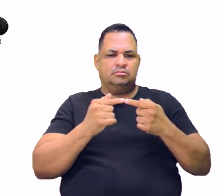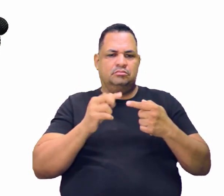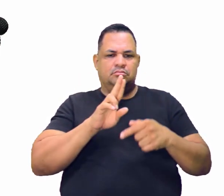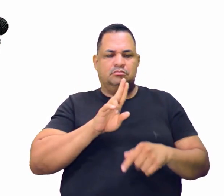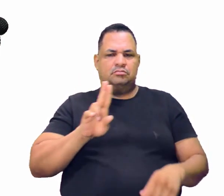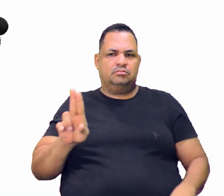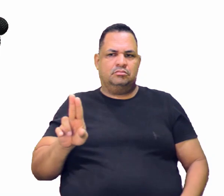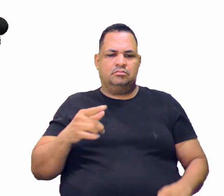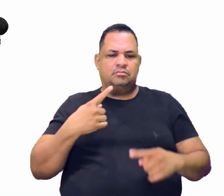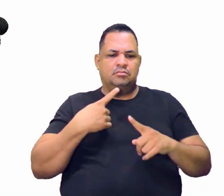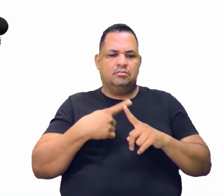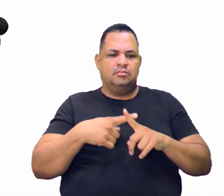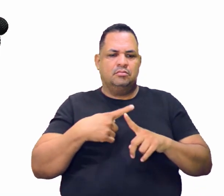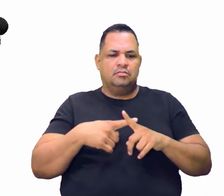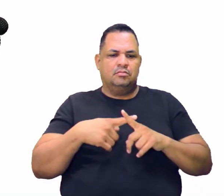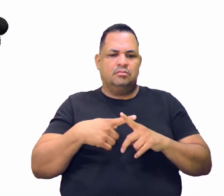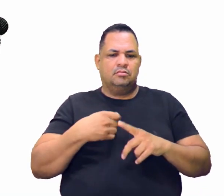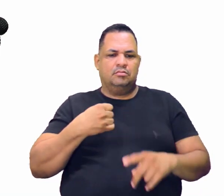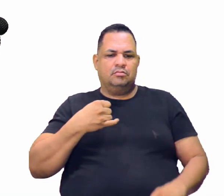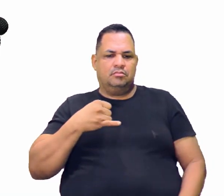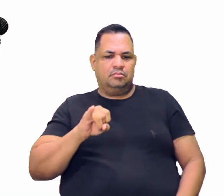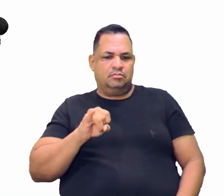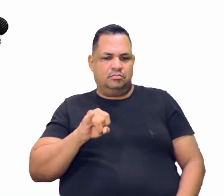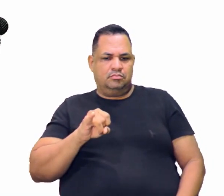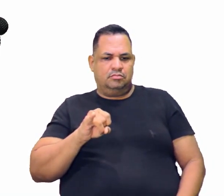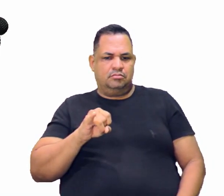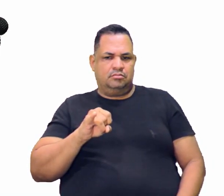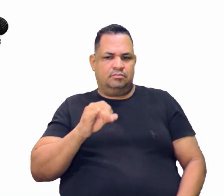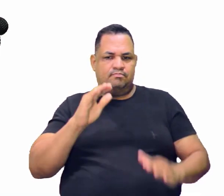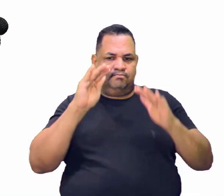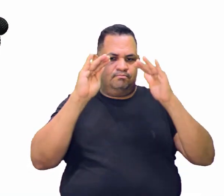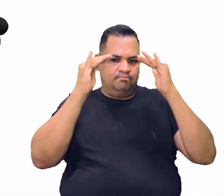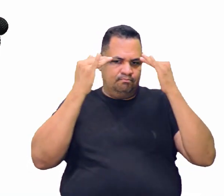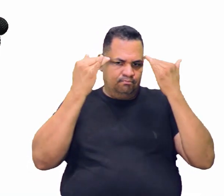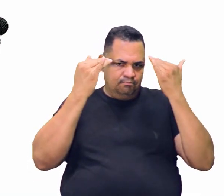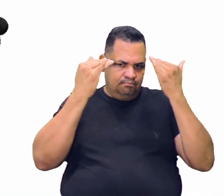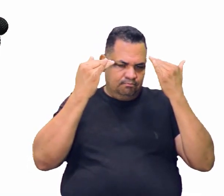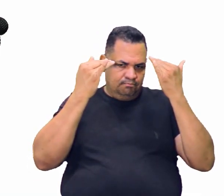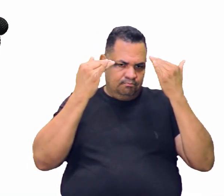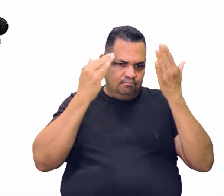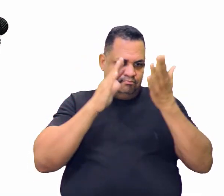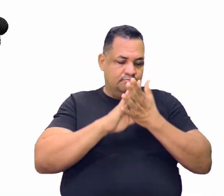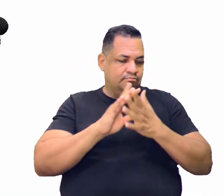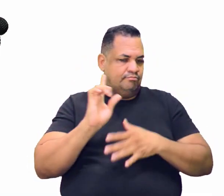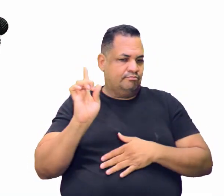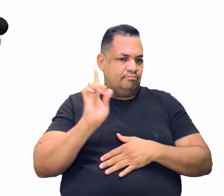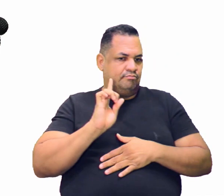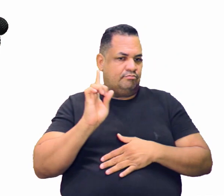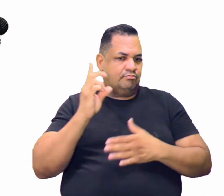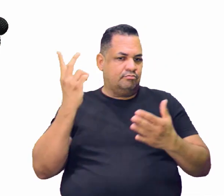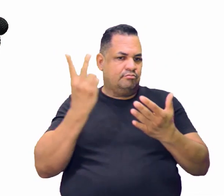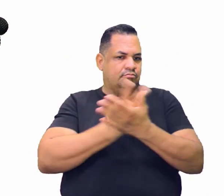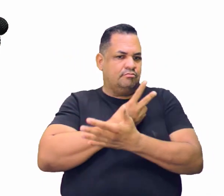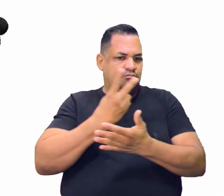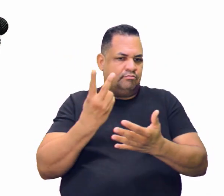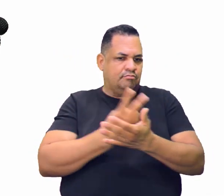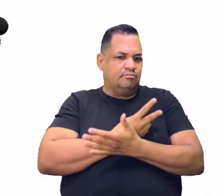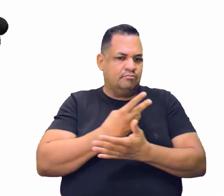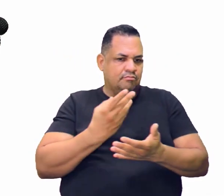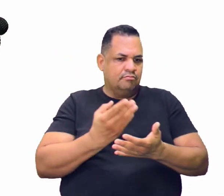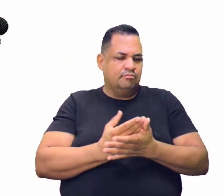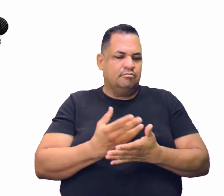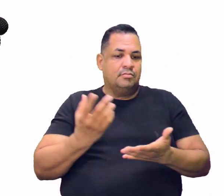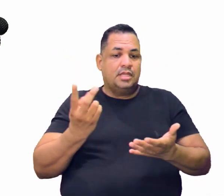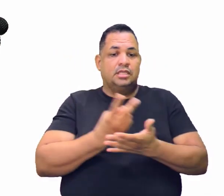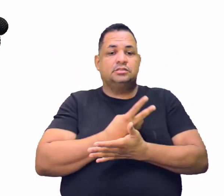nominal. Porque se ela tivesse prestado atenção, ela não ia cometer, ó, esse